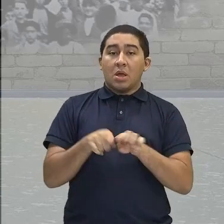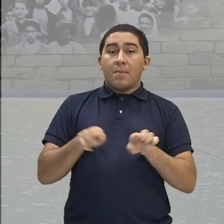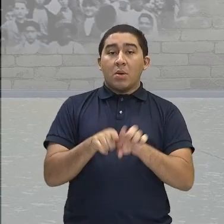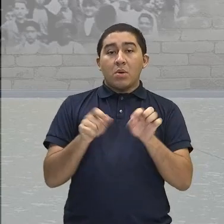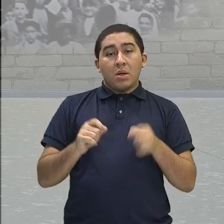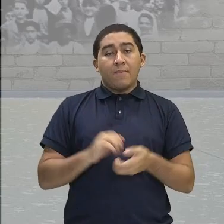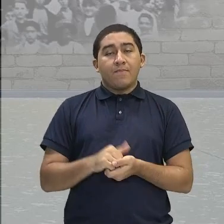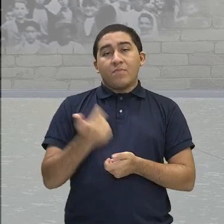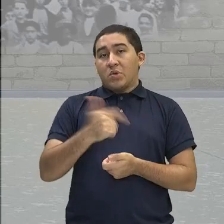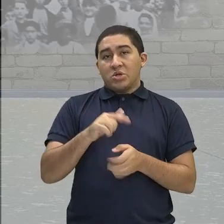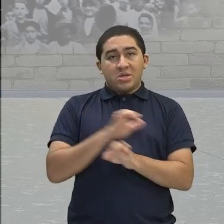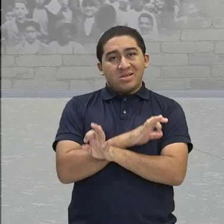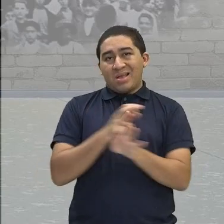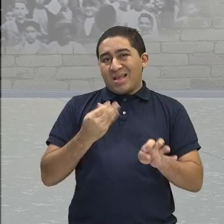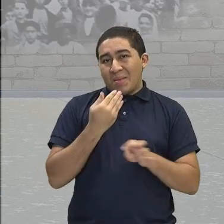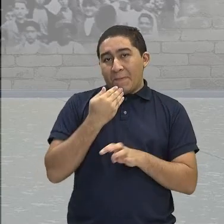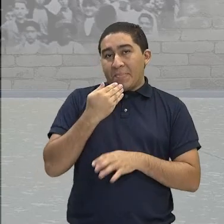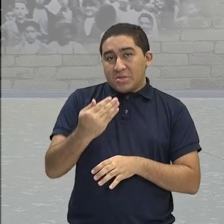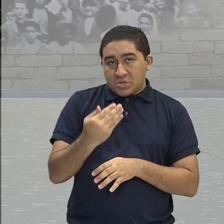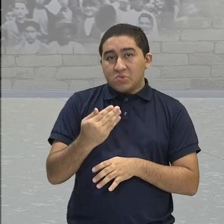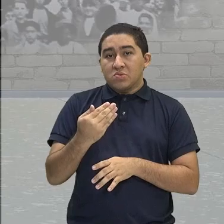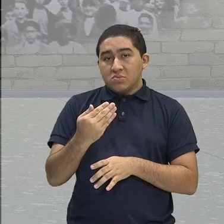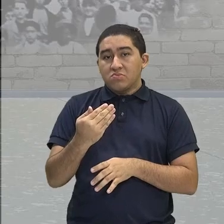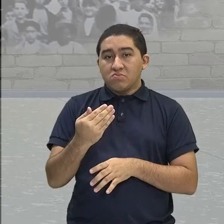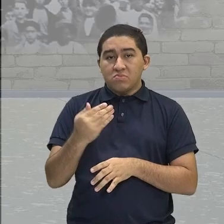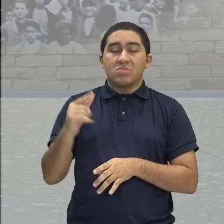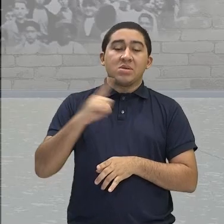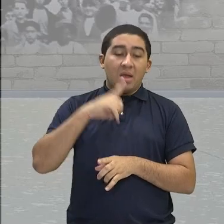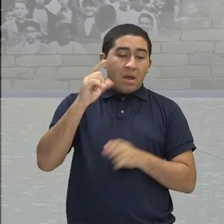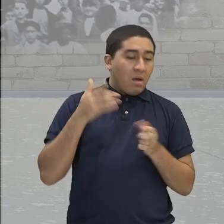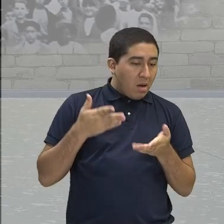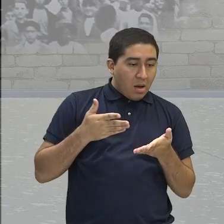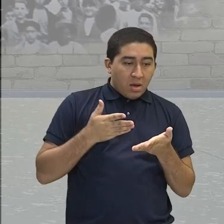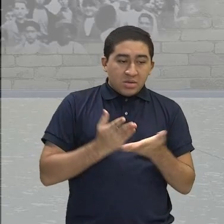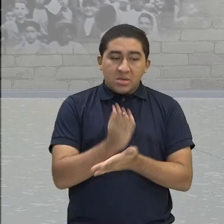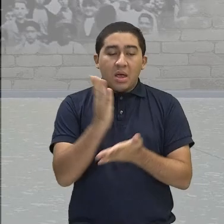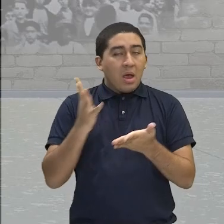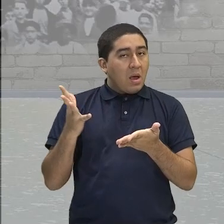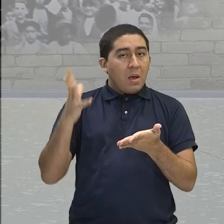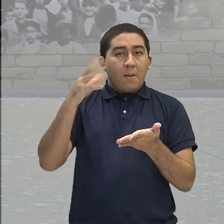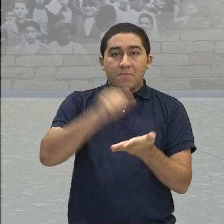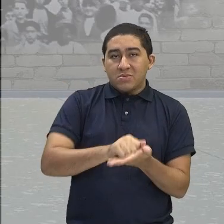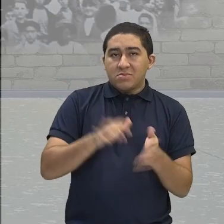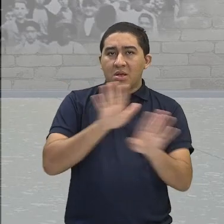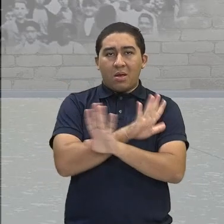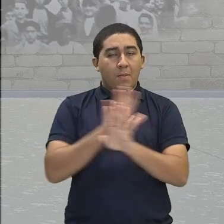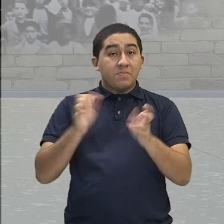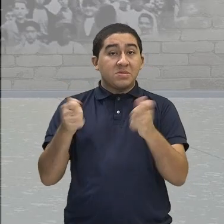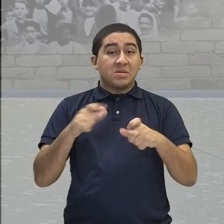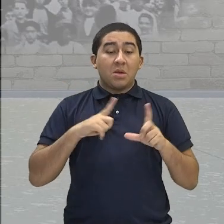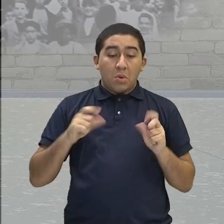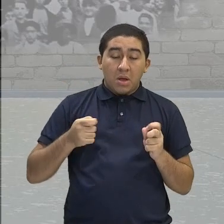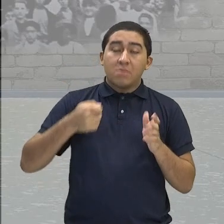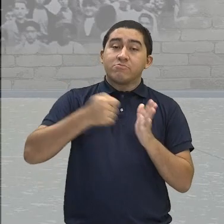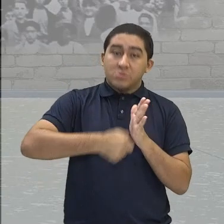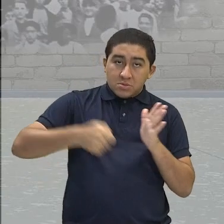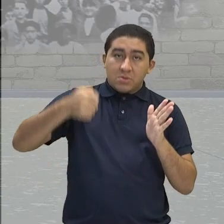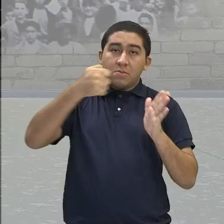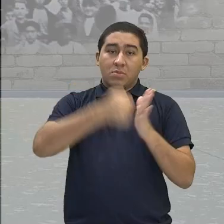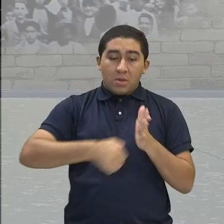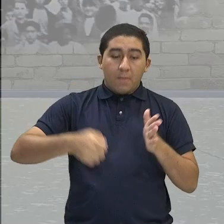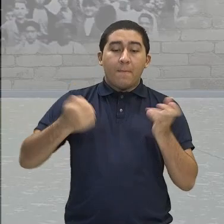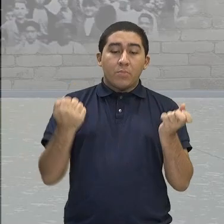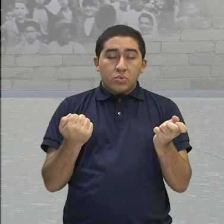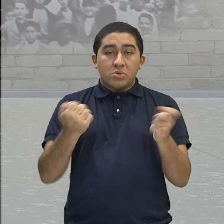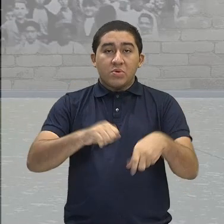nenhuma reivindicação acontece, é aceita, né, de uma hora para outra. É preciso ter uma insistência para que justamente os